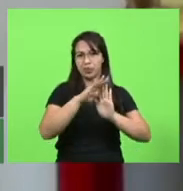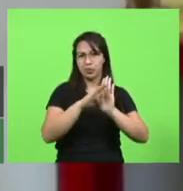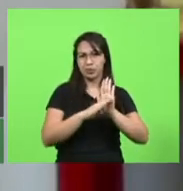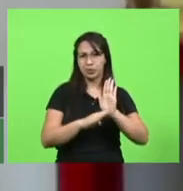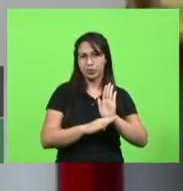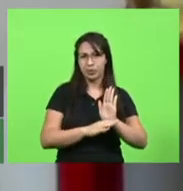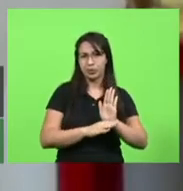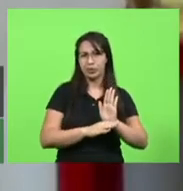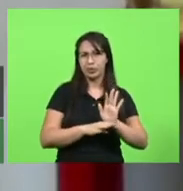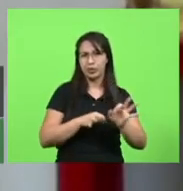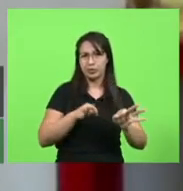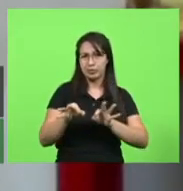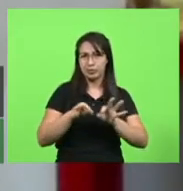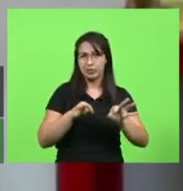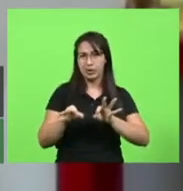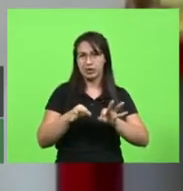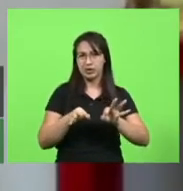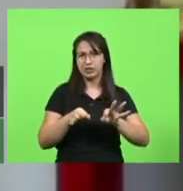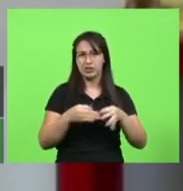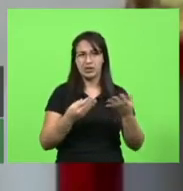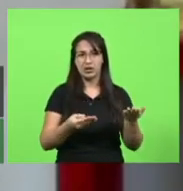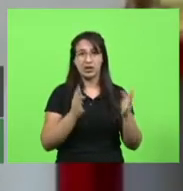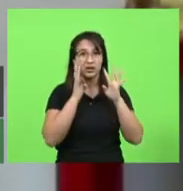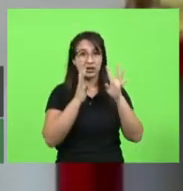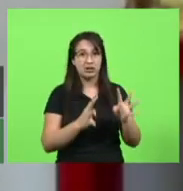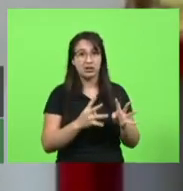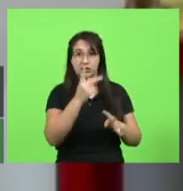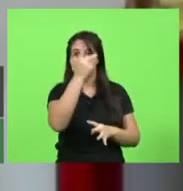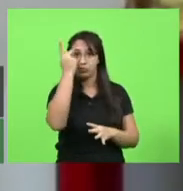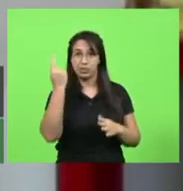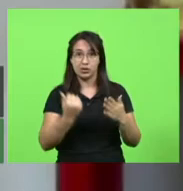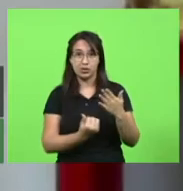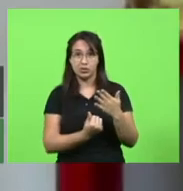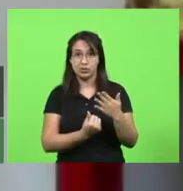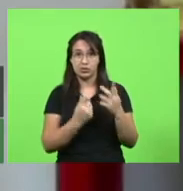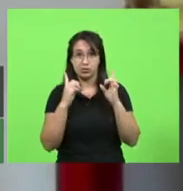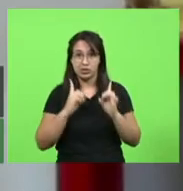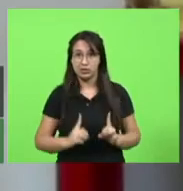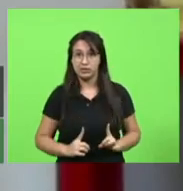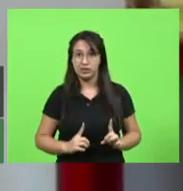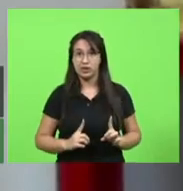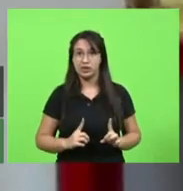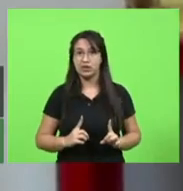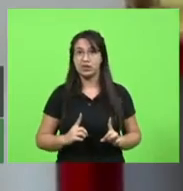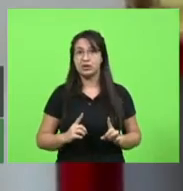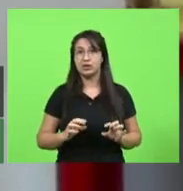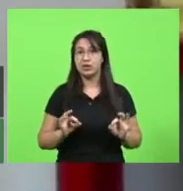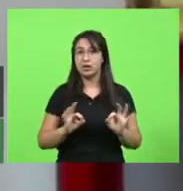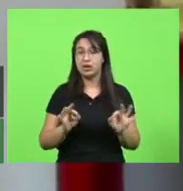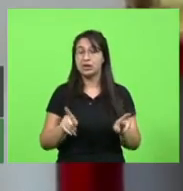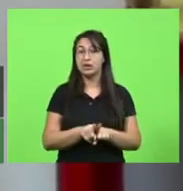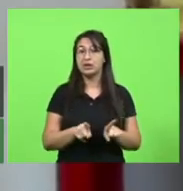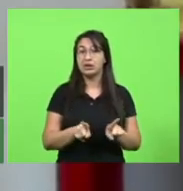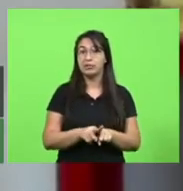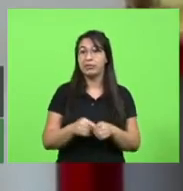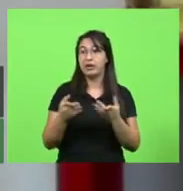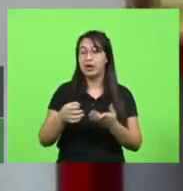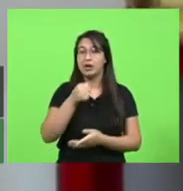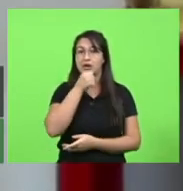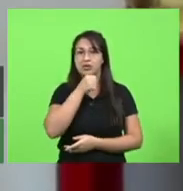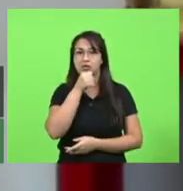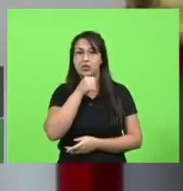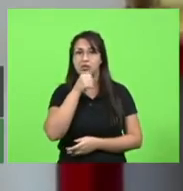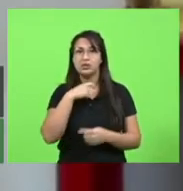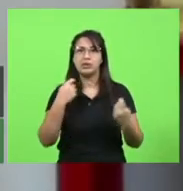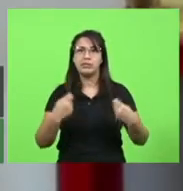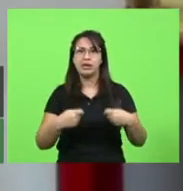quando ele não incluiu as pessoas com deficiência dentro do grupo dos idosos. Ele podia ter incluído lá. Podia ter feito uma escala, uma métrica para